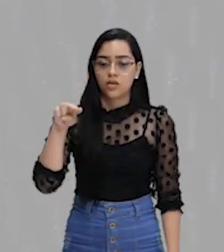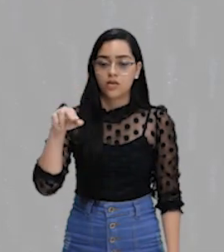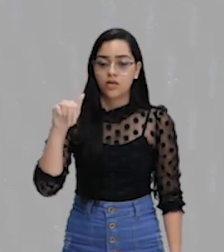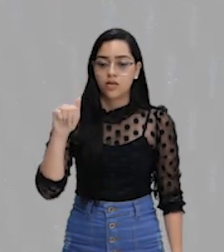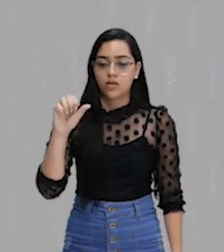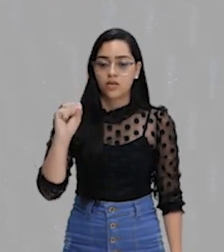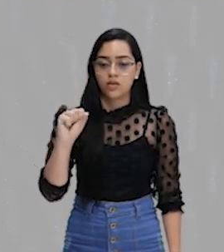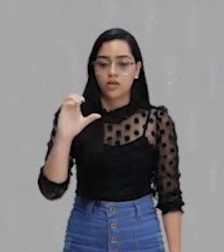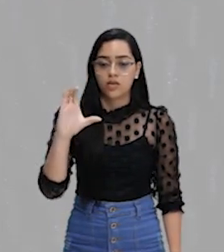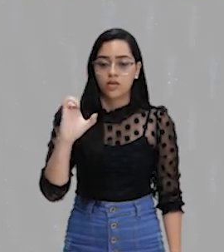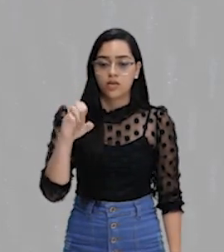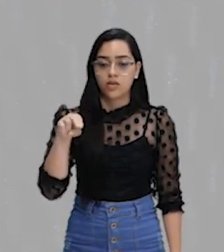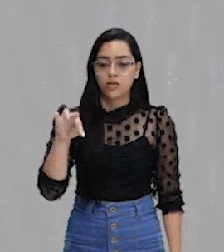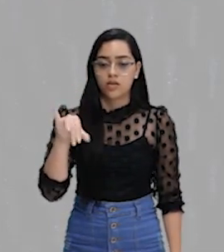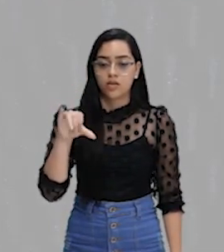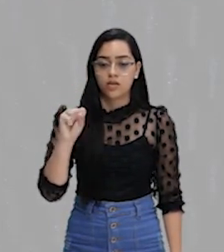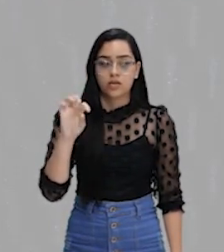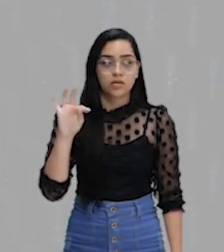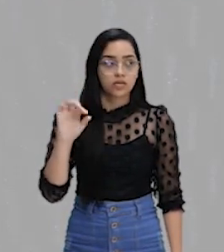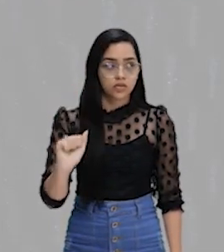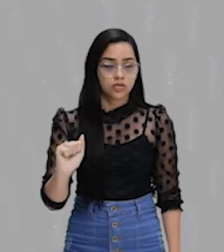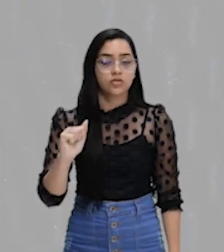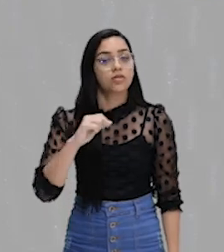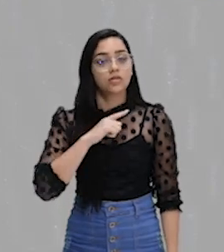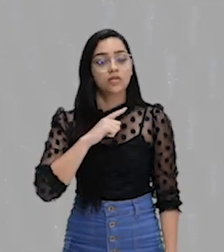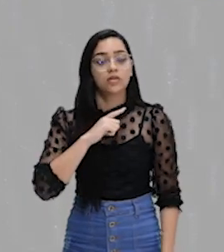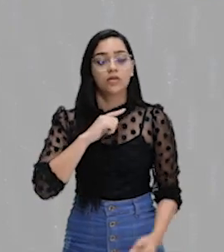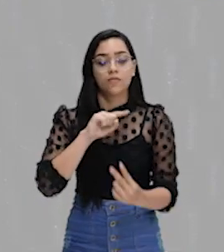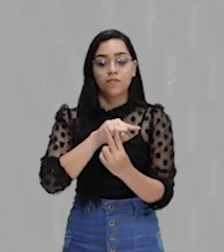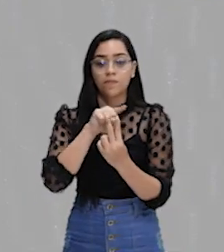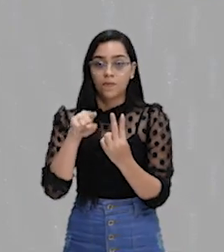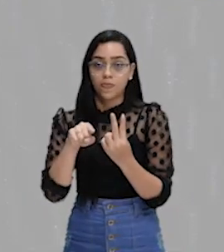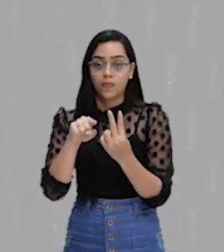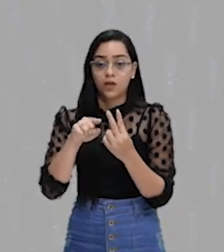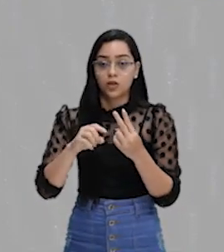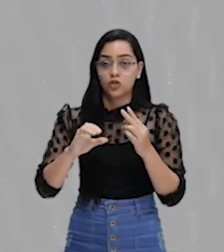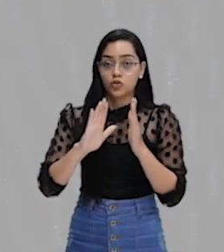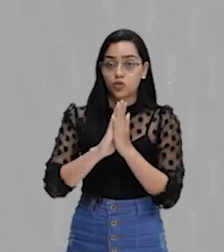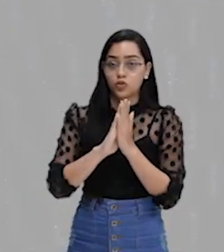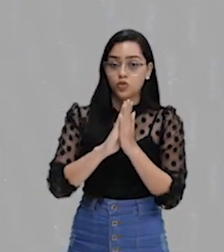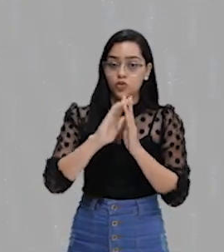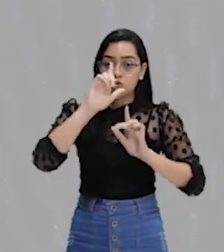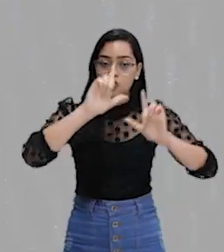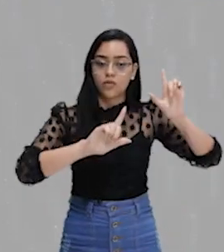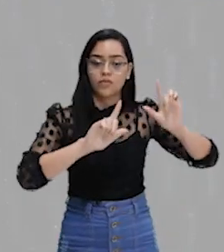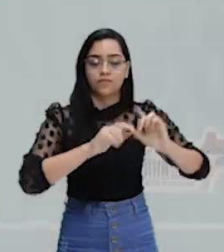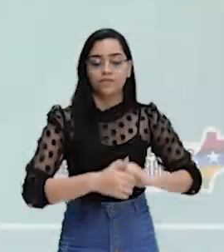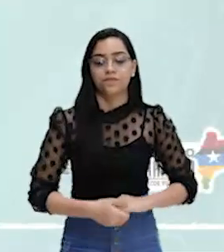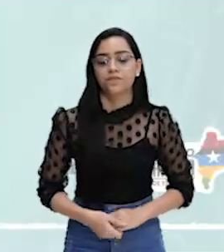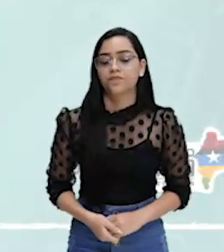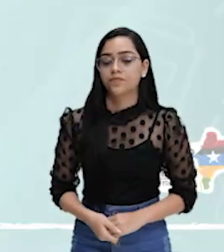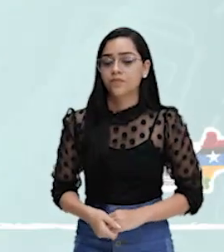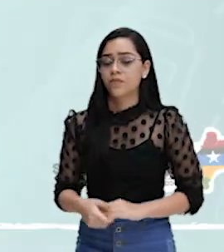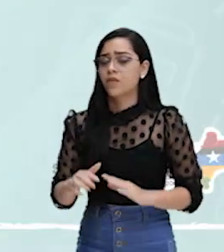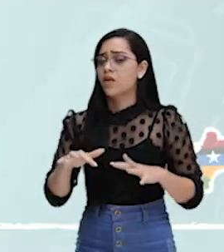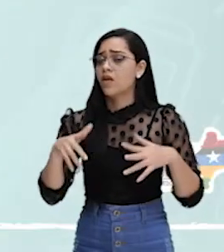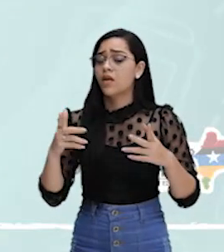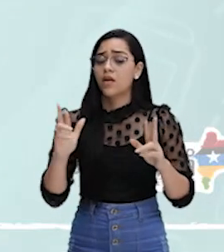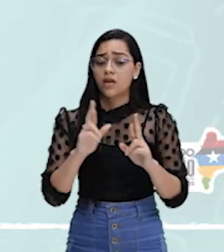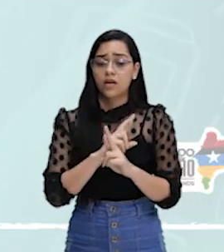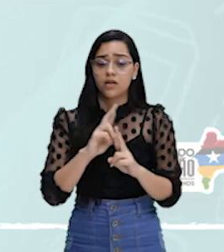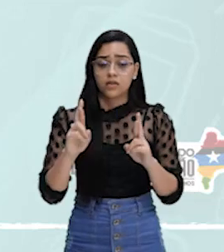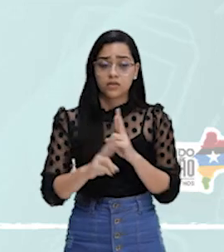principalmente duas obras no campo da arte do Renascimento cultural. Ok? Então, vamos lá. Com relação a